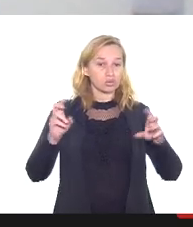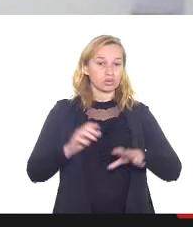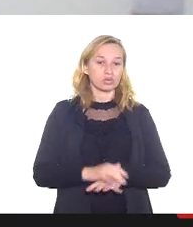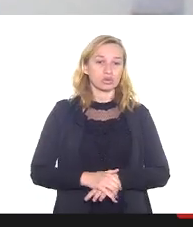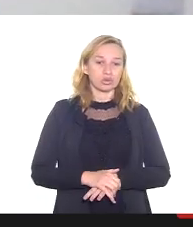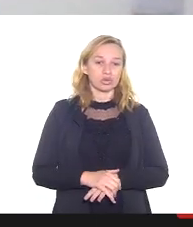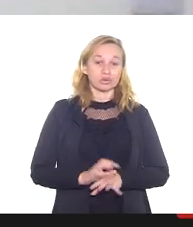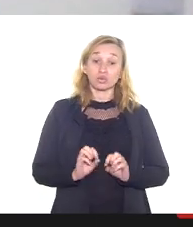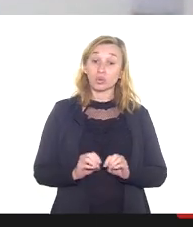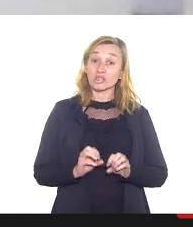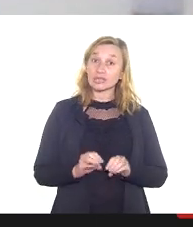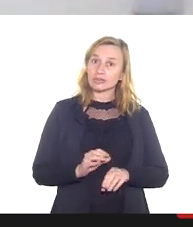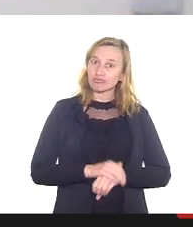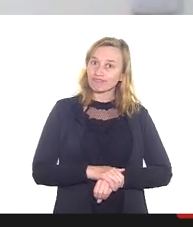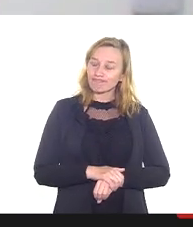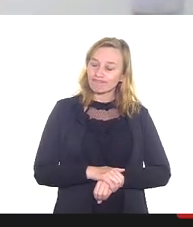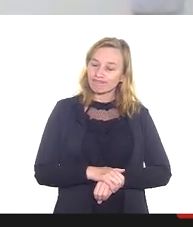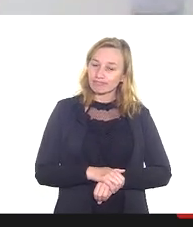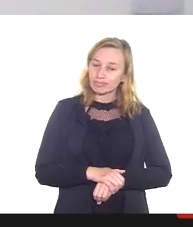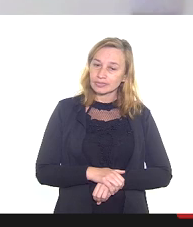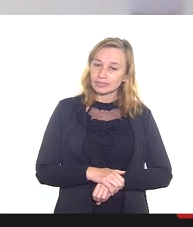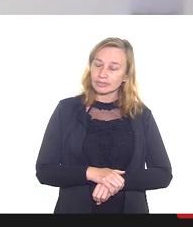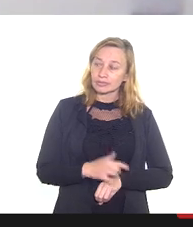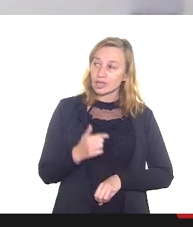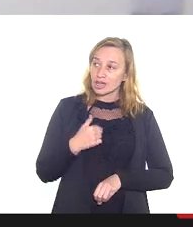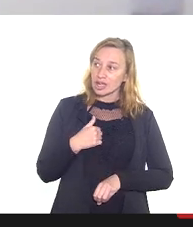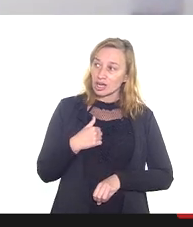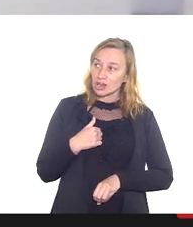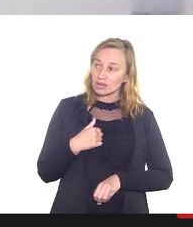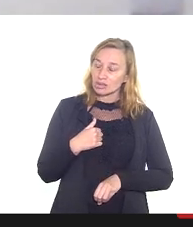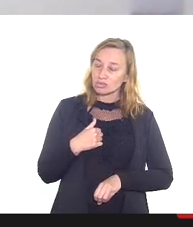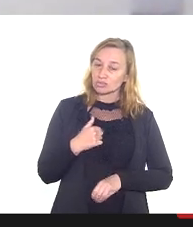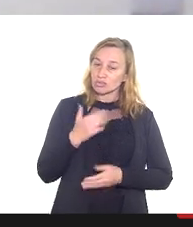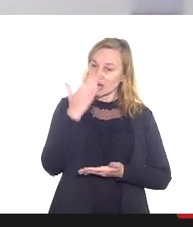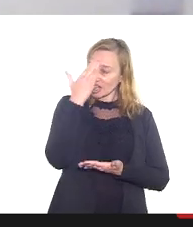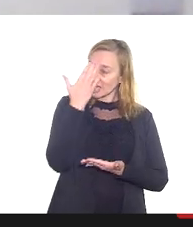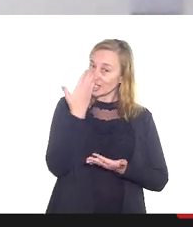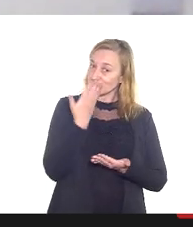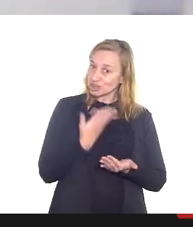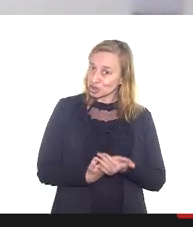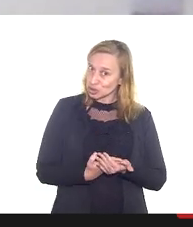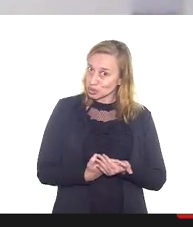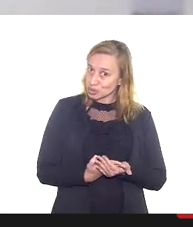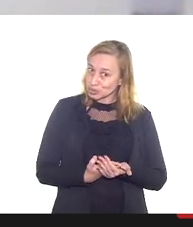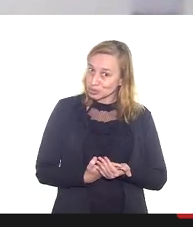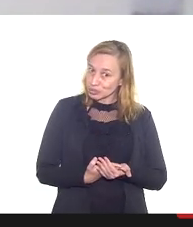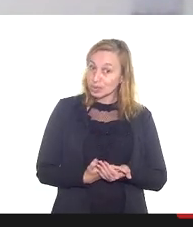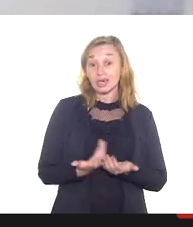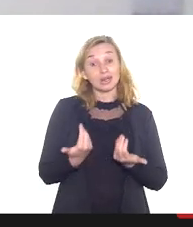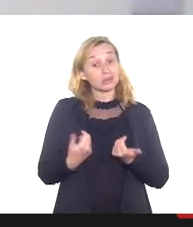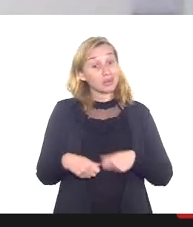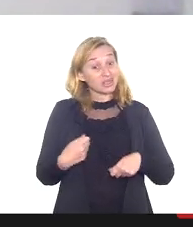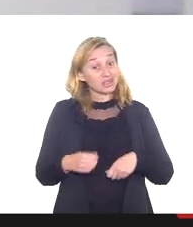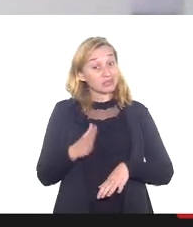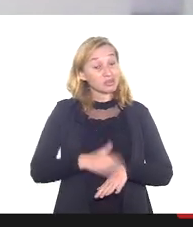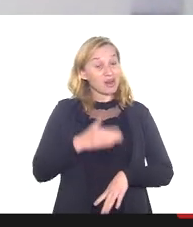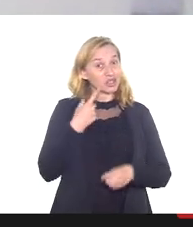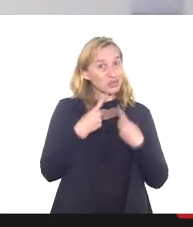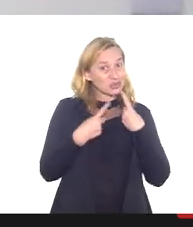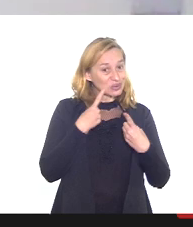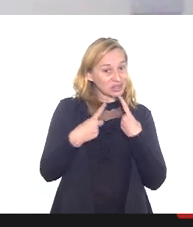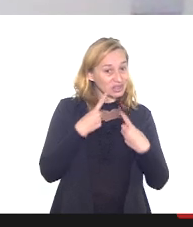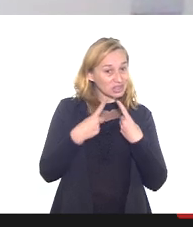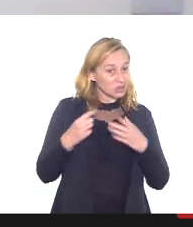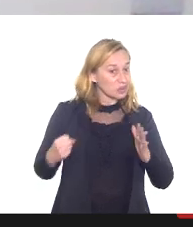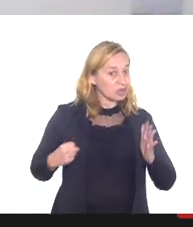aplicação, né? Eu estou entre aqueles e aquelas que acreditam que precisamos de mais debate. O